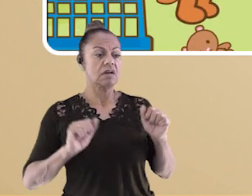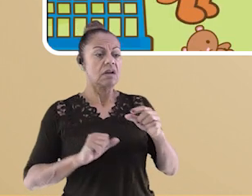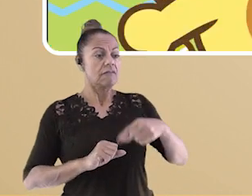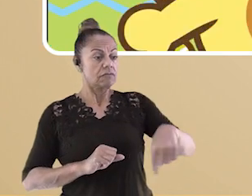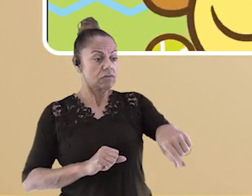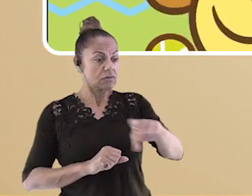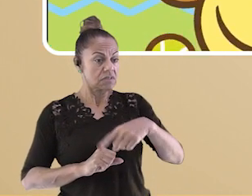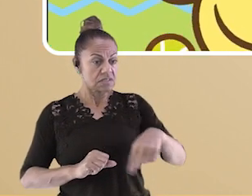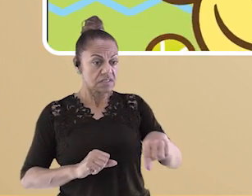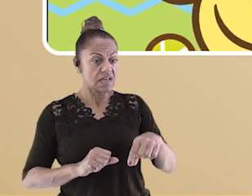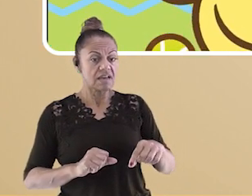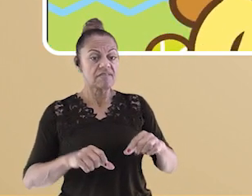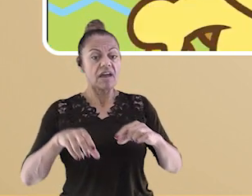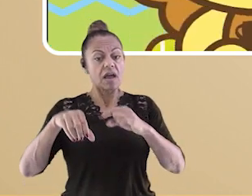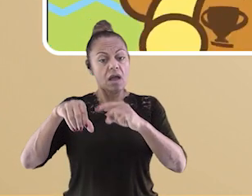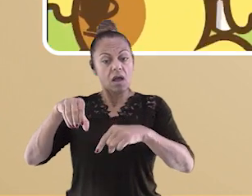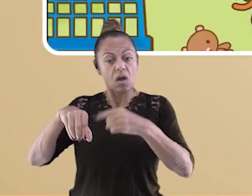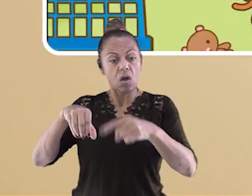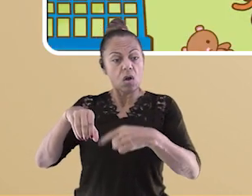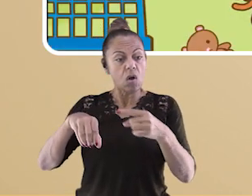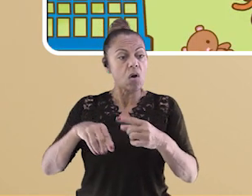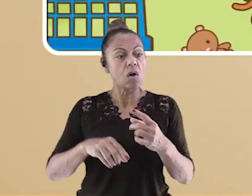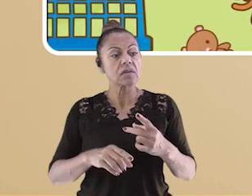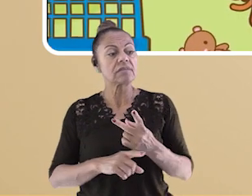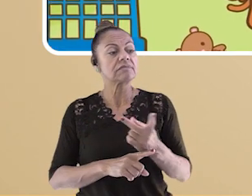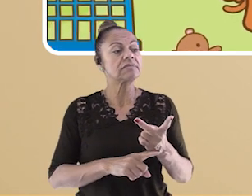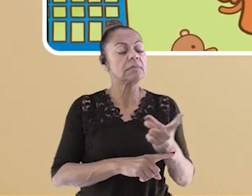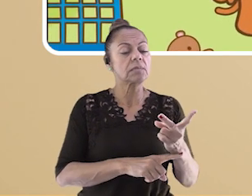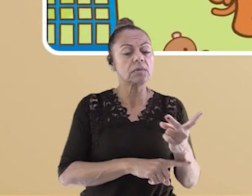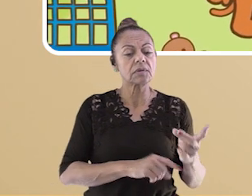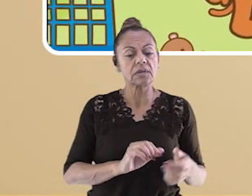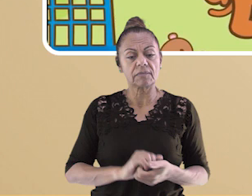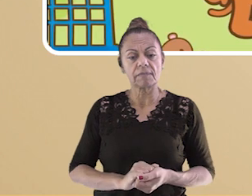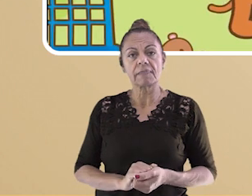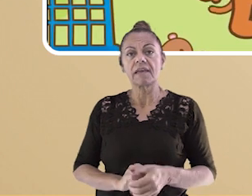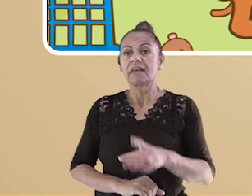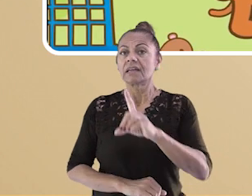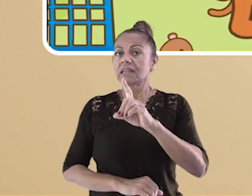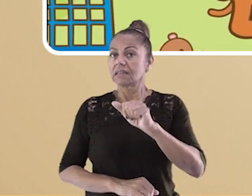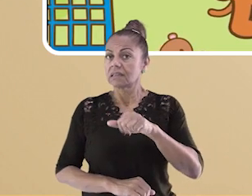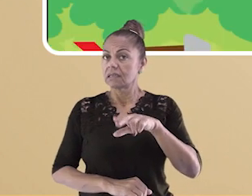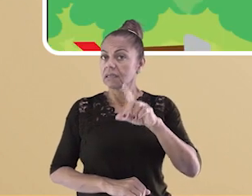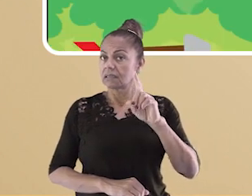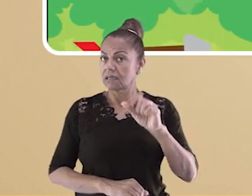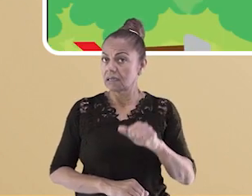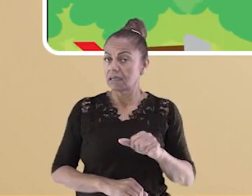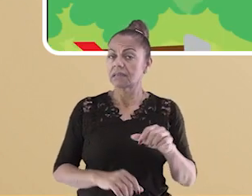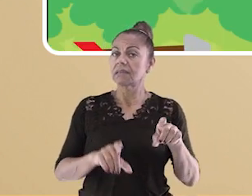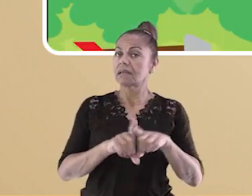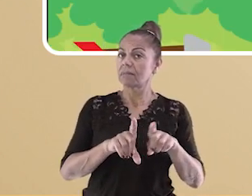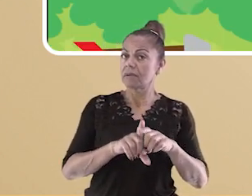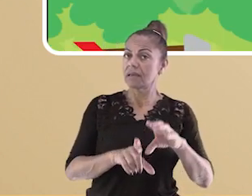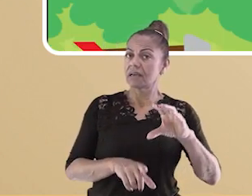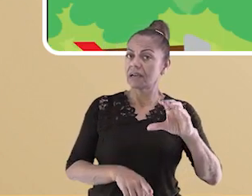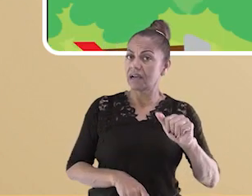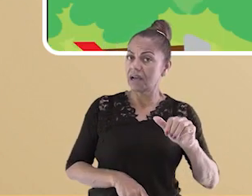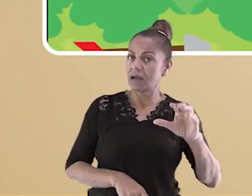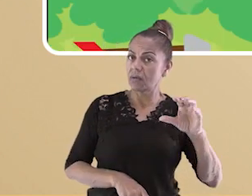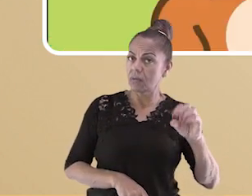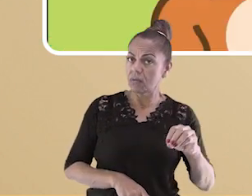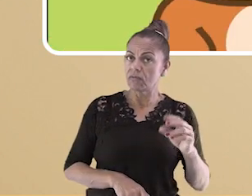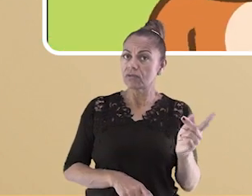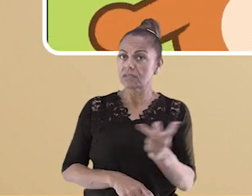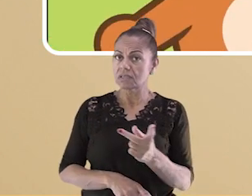encontrar a roda. Pode deixar. E eu? Danda e Caco, vocês procuram os dois braços